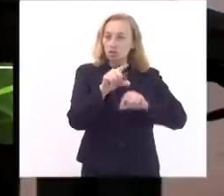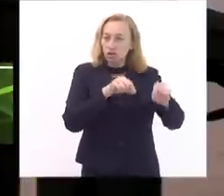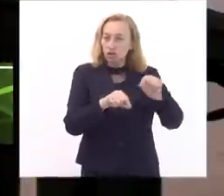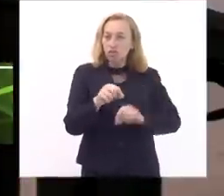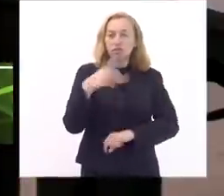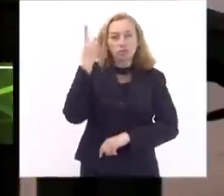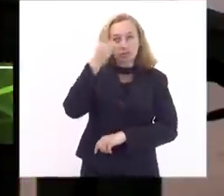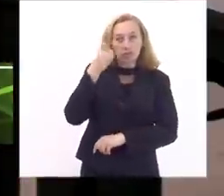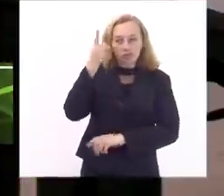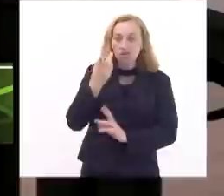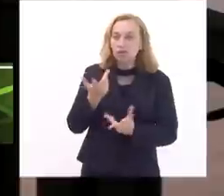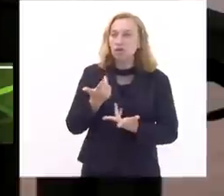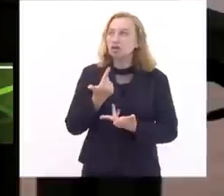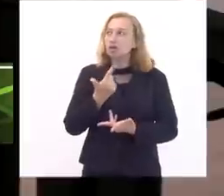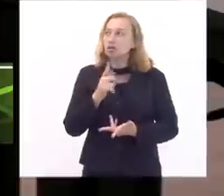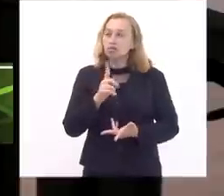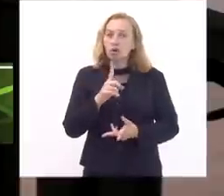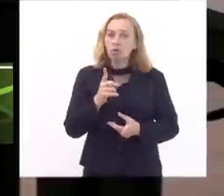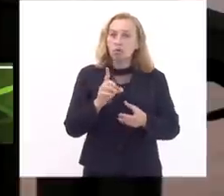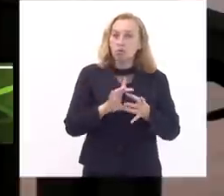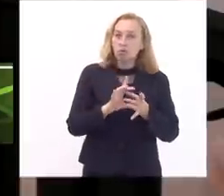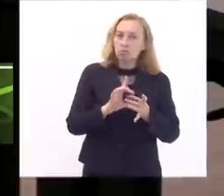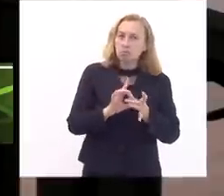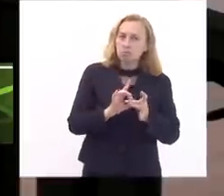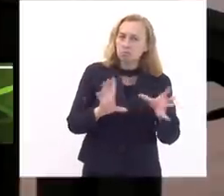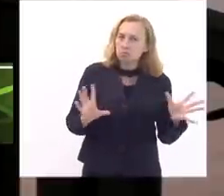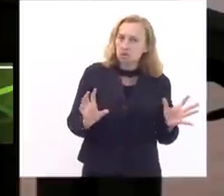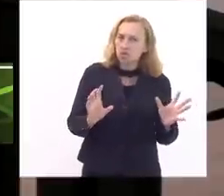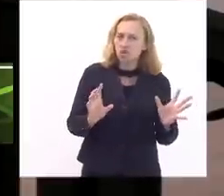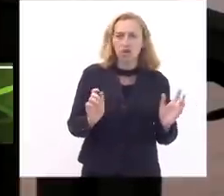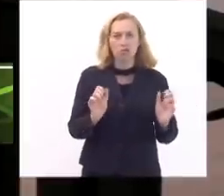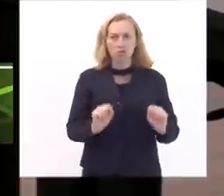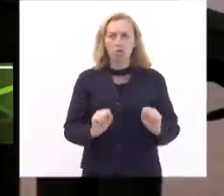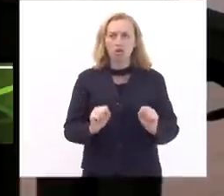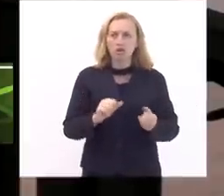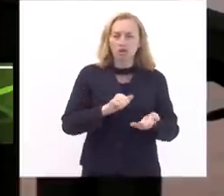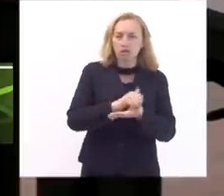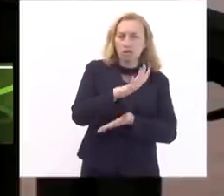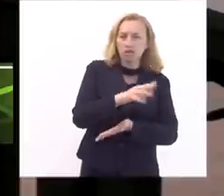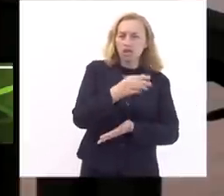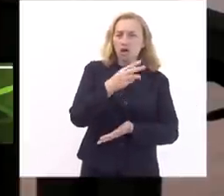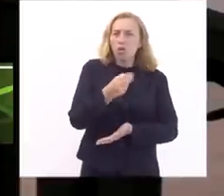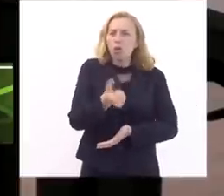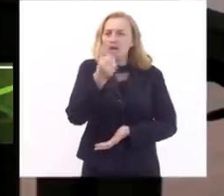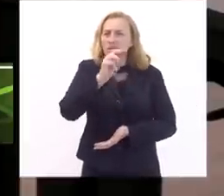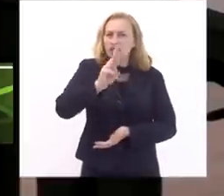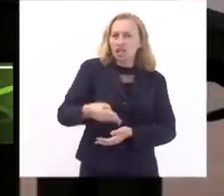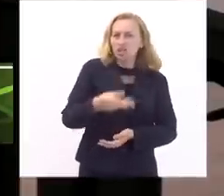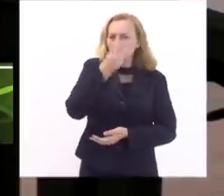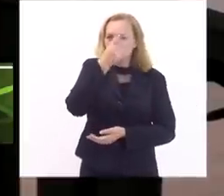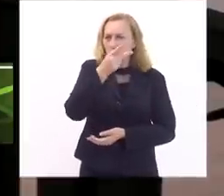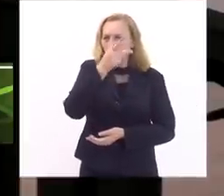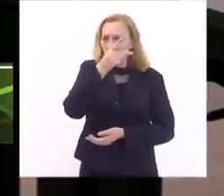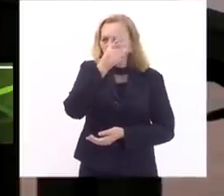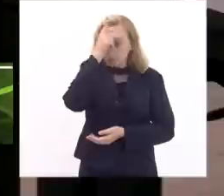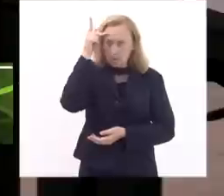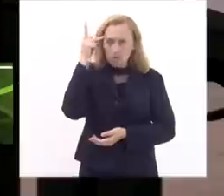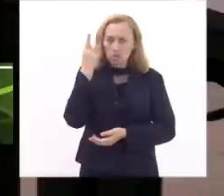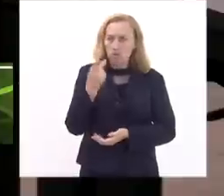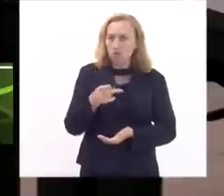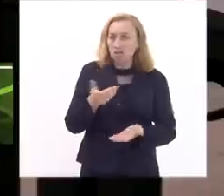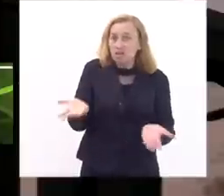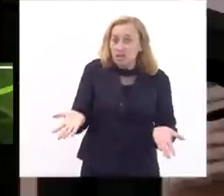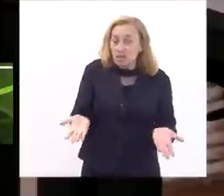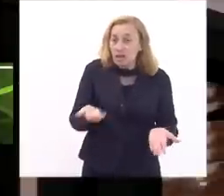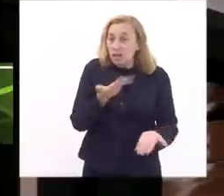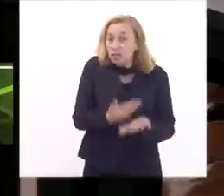deixar esse desfecho da demissão de quase 3 mil funcionários que não merecem passar por isso,